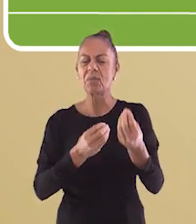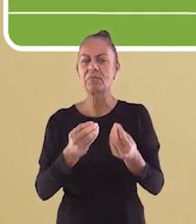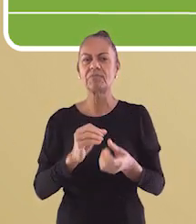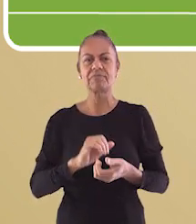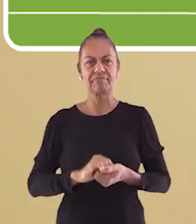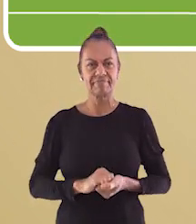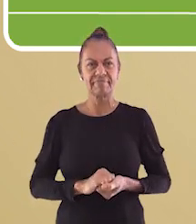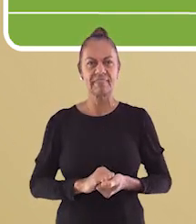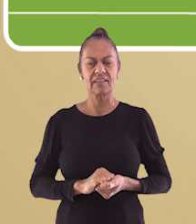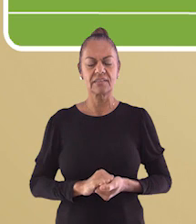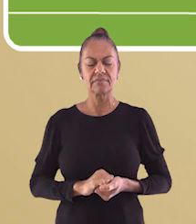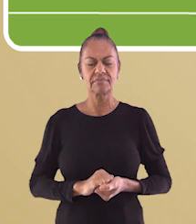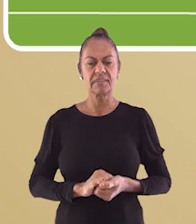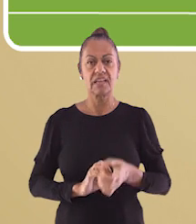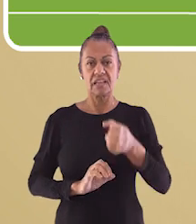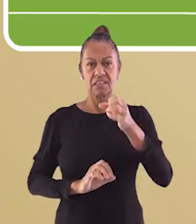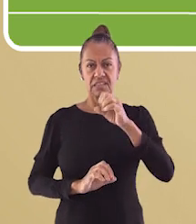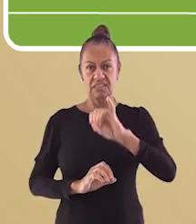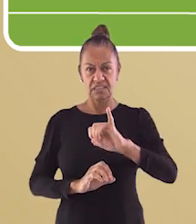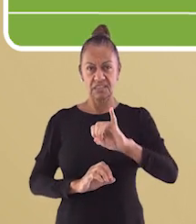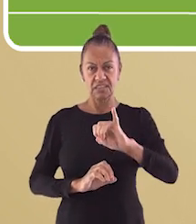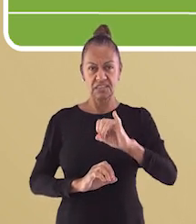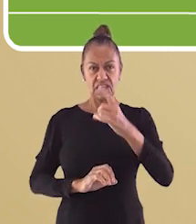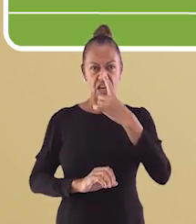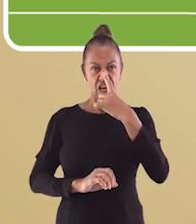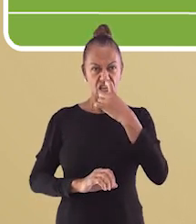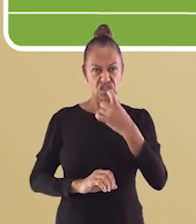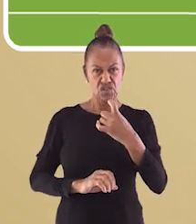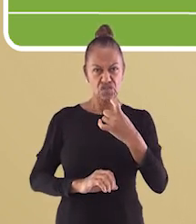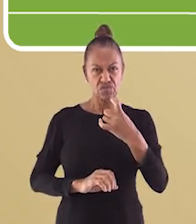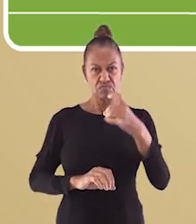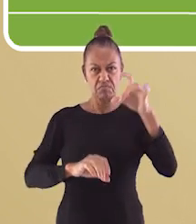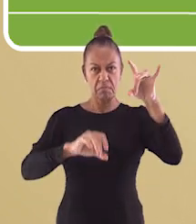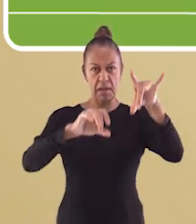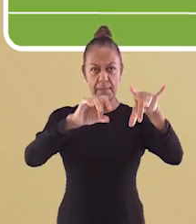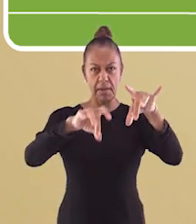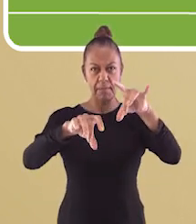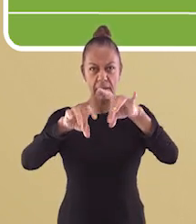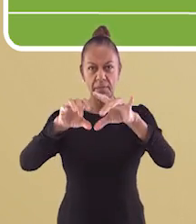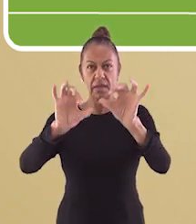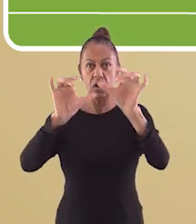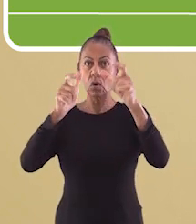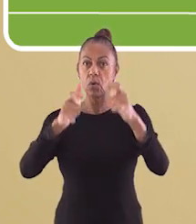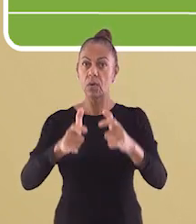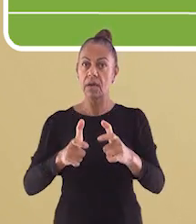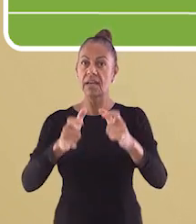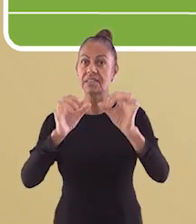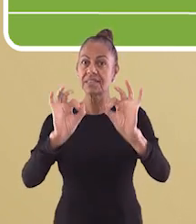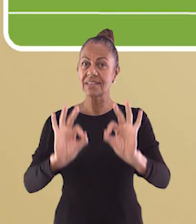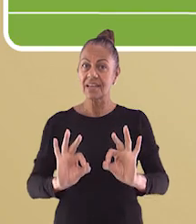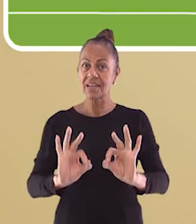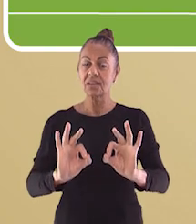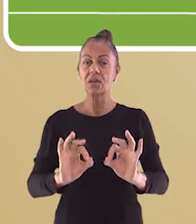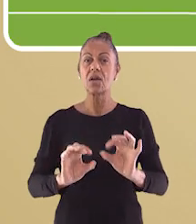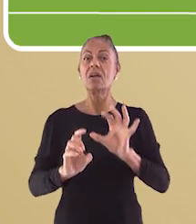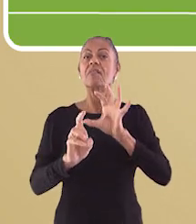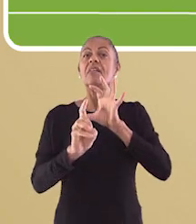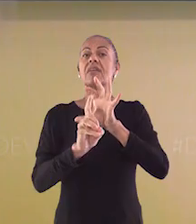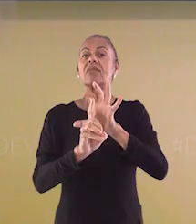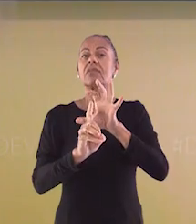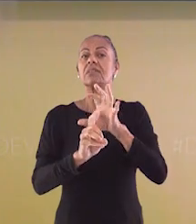conclusão de vocês? Como é que o descarte adequado de resíduos atua na redução de impactos ambientais? Vamos ver nossa